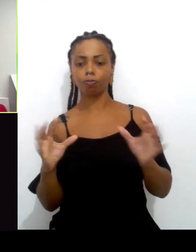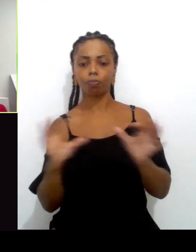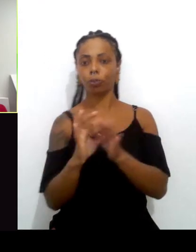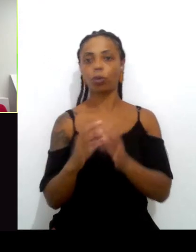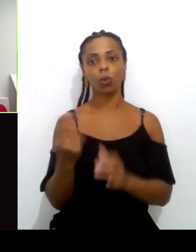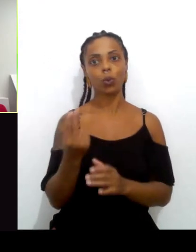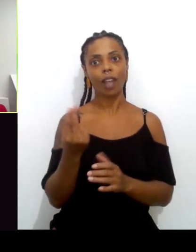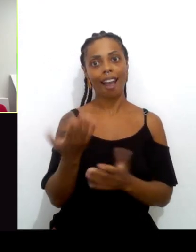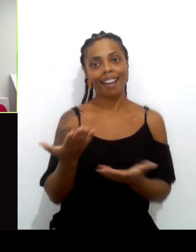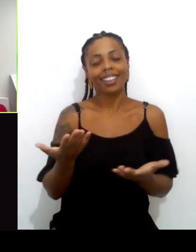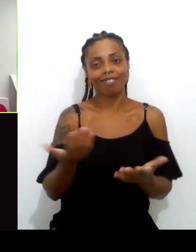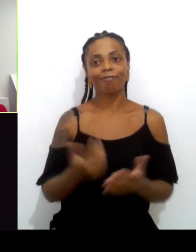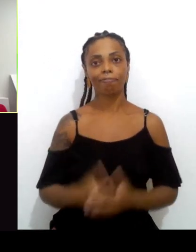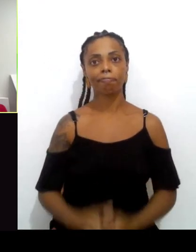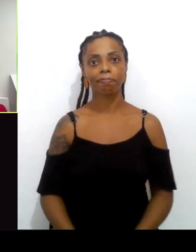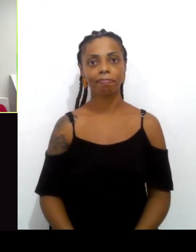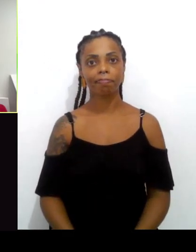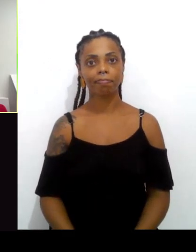alinhar